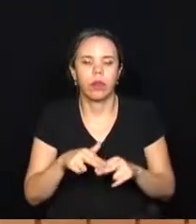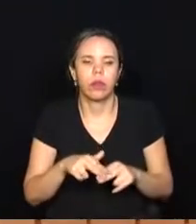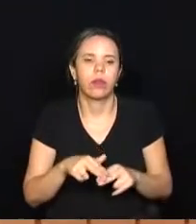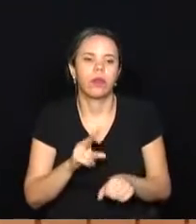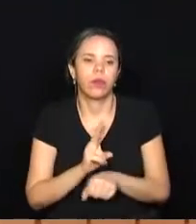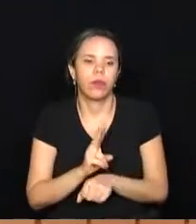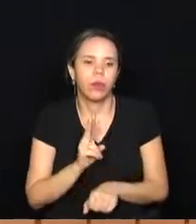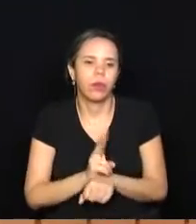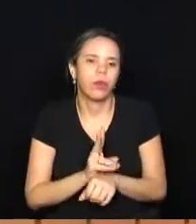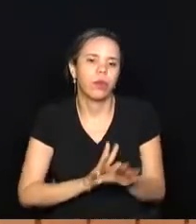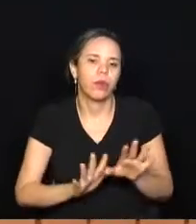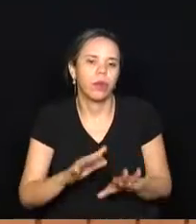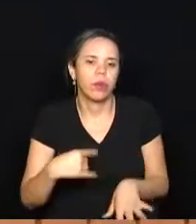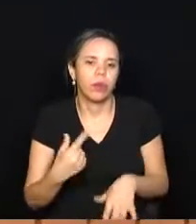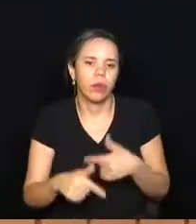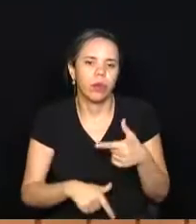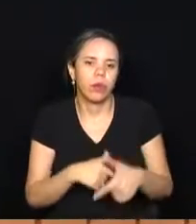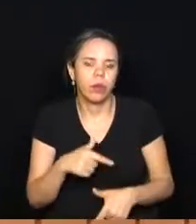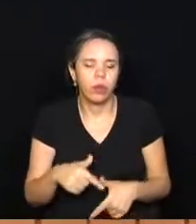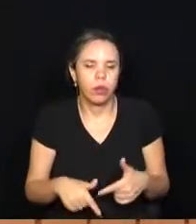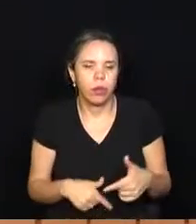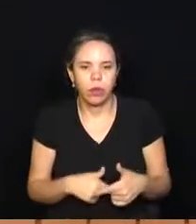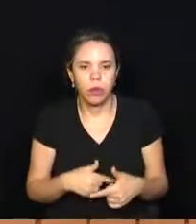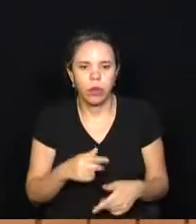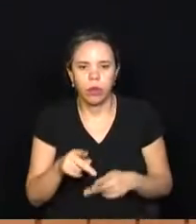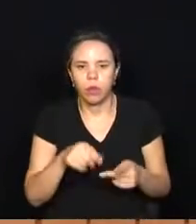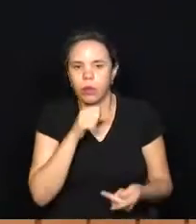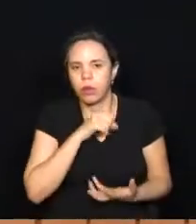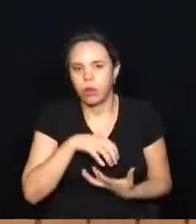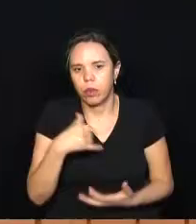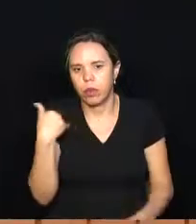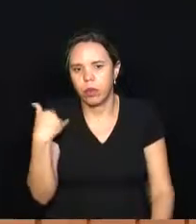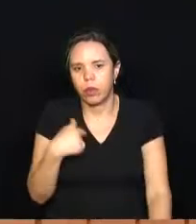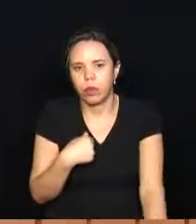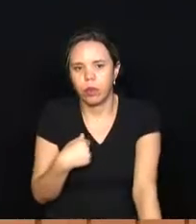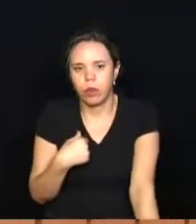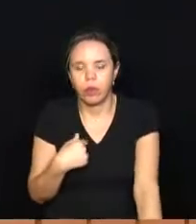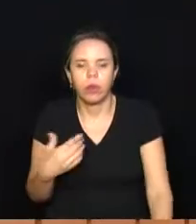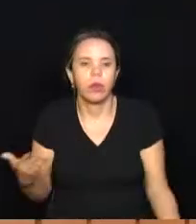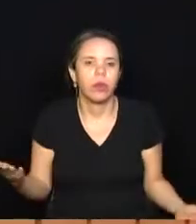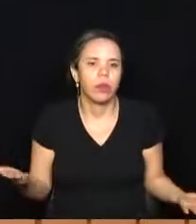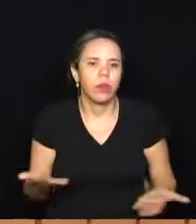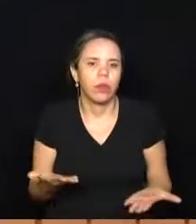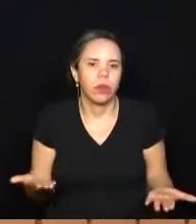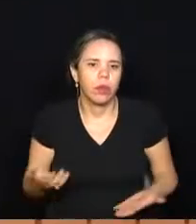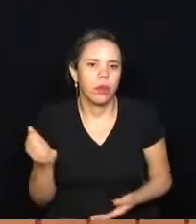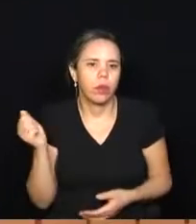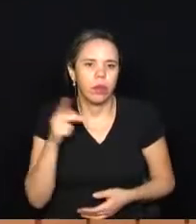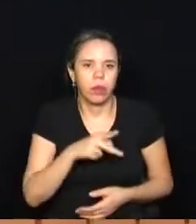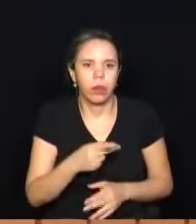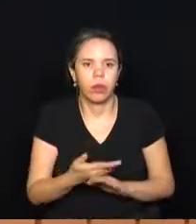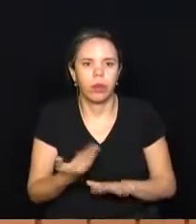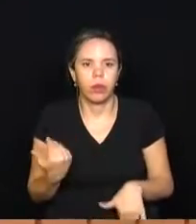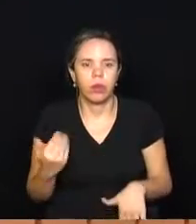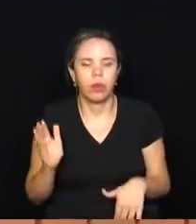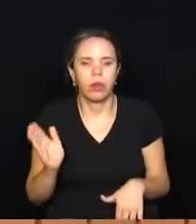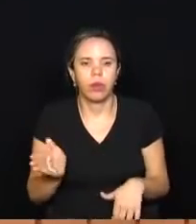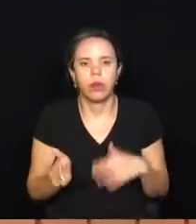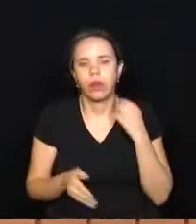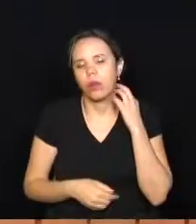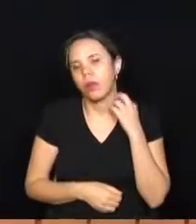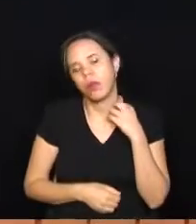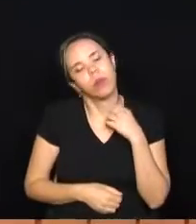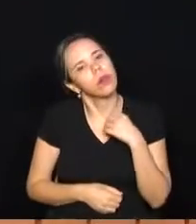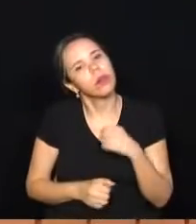e todo o nosso trabalho com o idoso. Eu, hoje, sou aposentada, sou